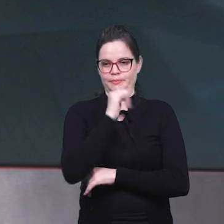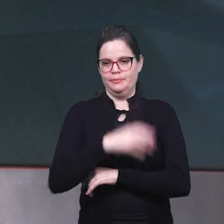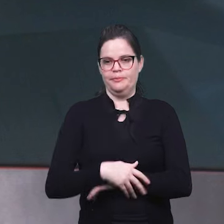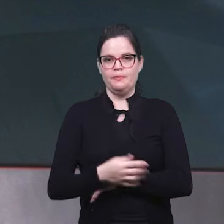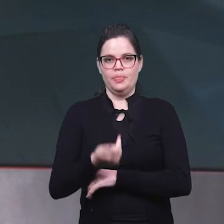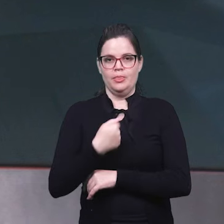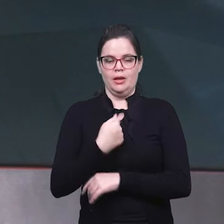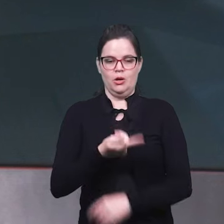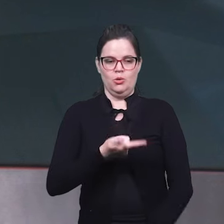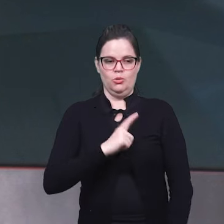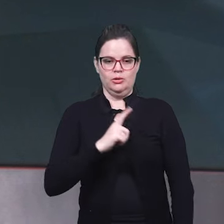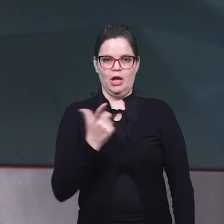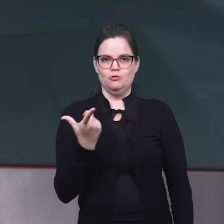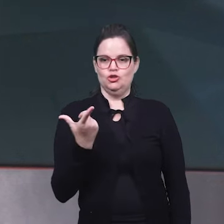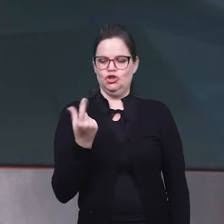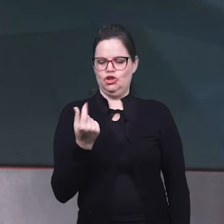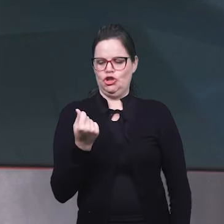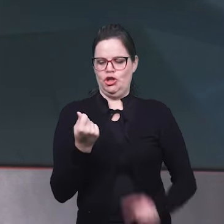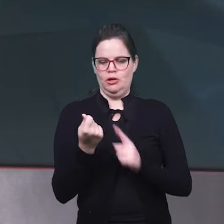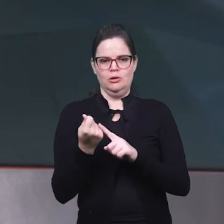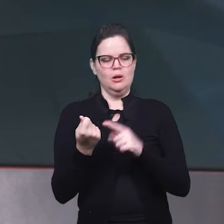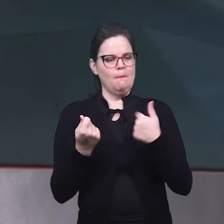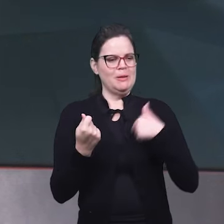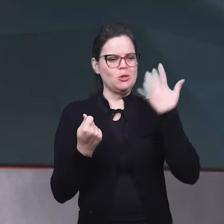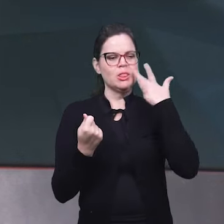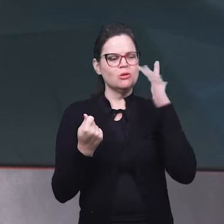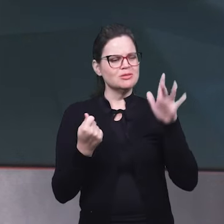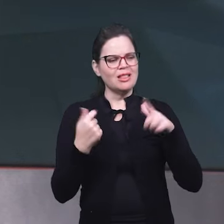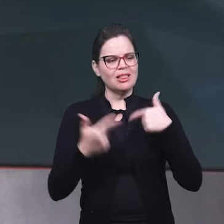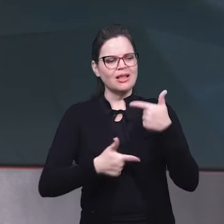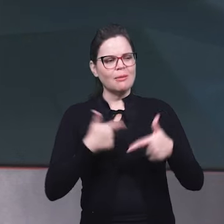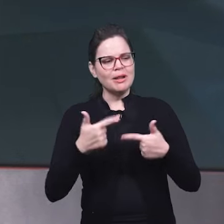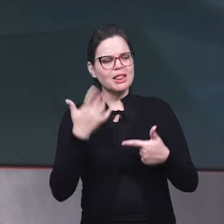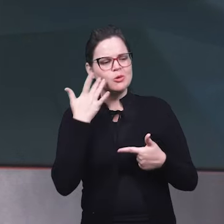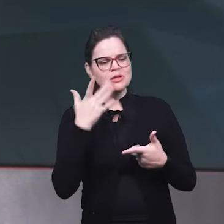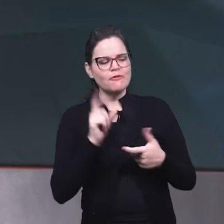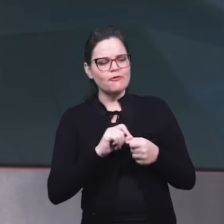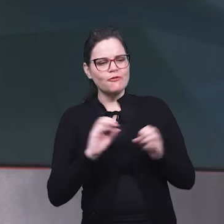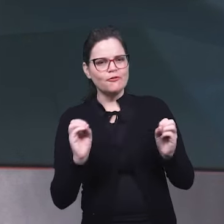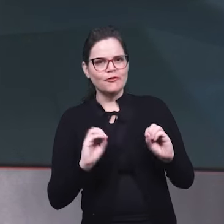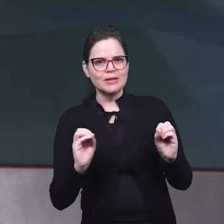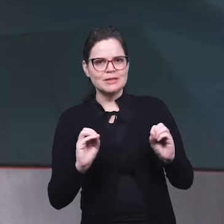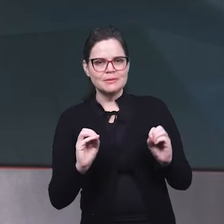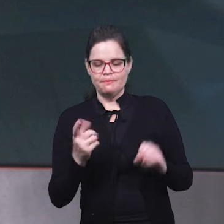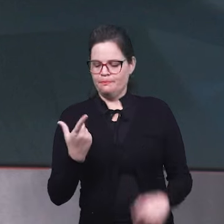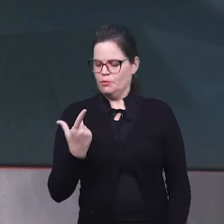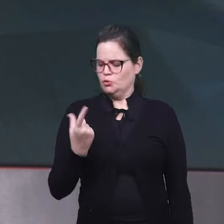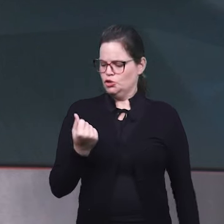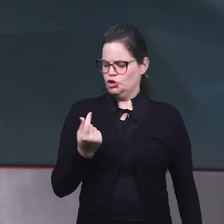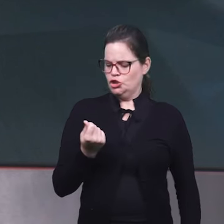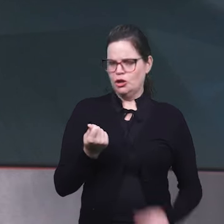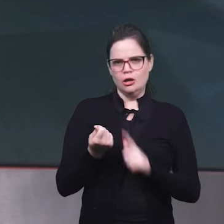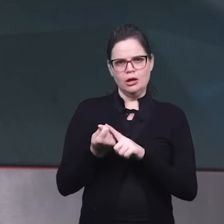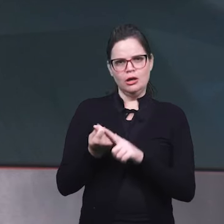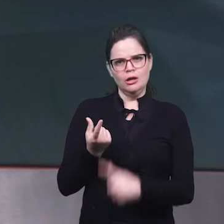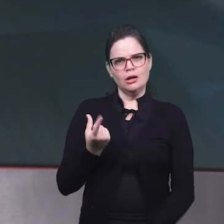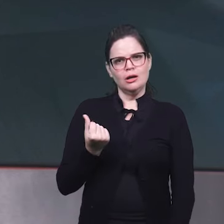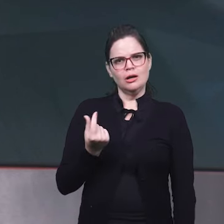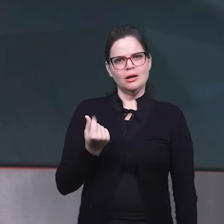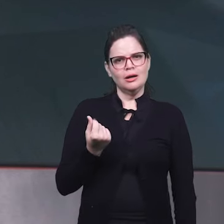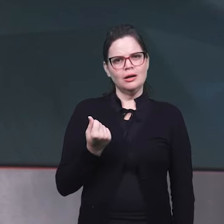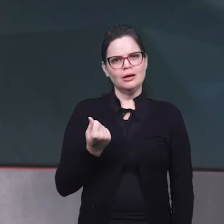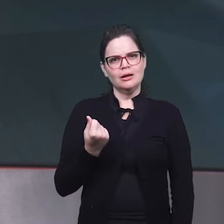o dinheiro, não tenho a mão de obra. O dinheiro, ele pode render